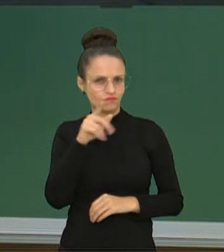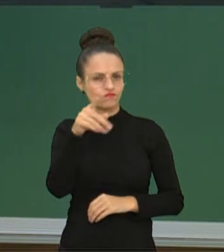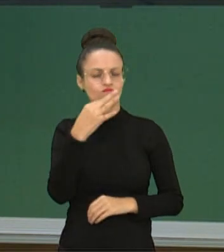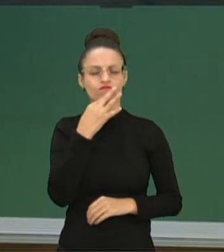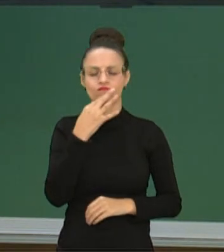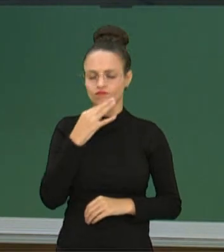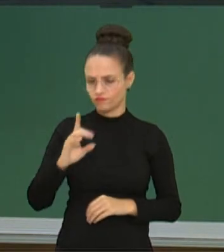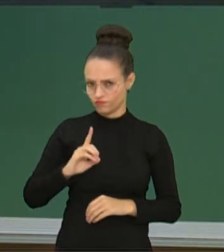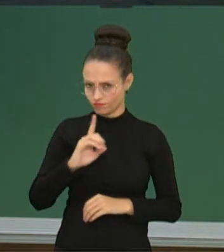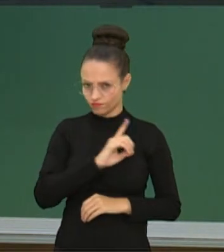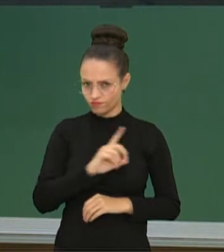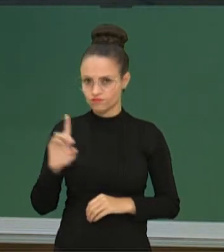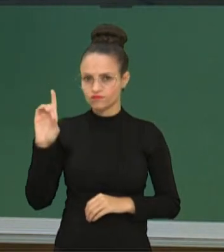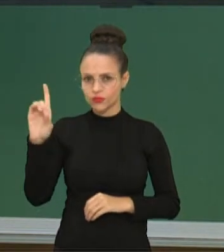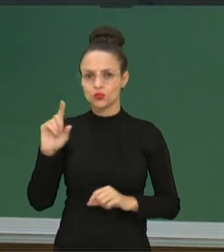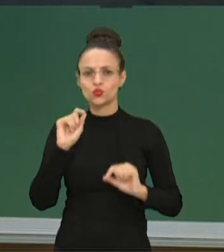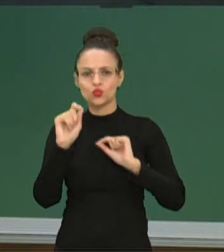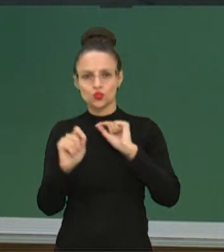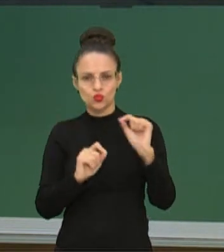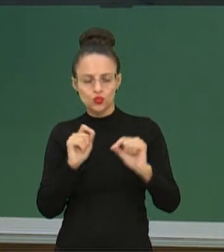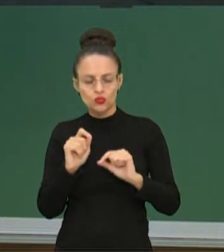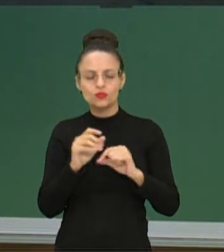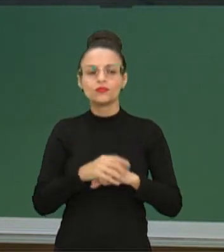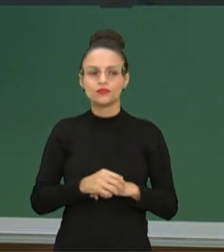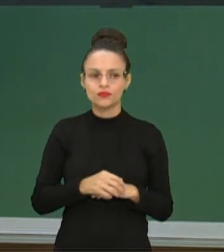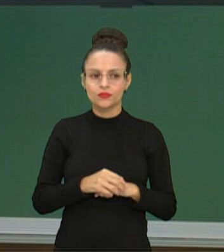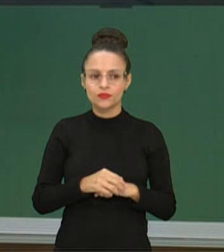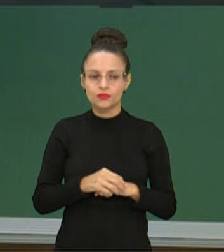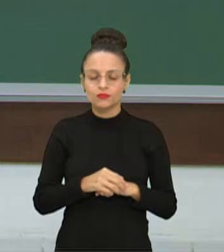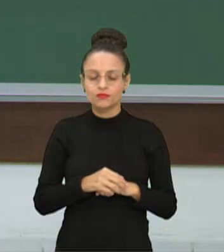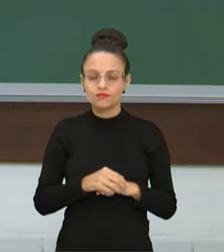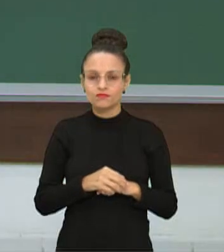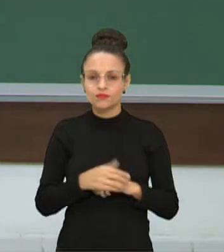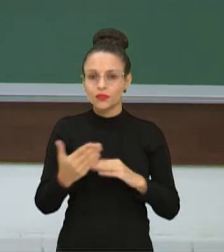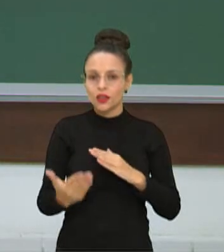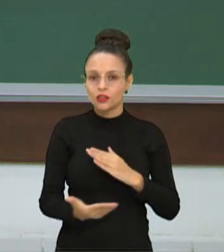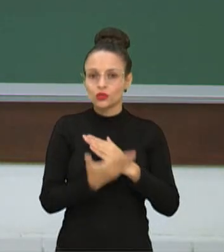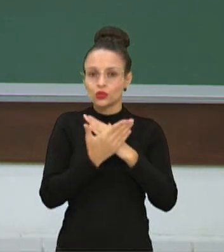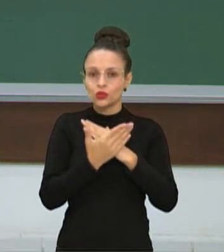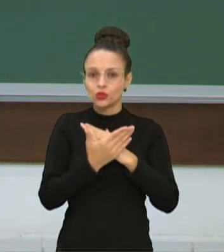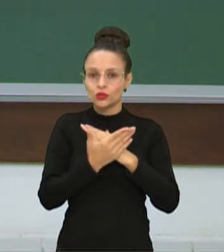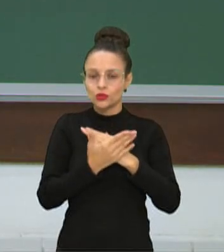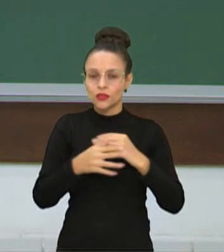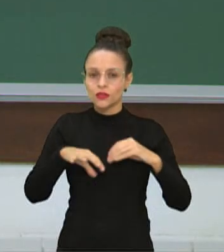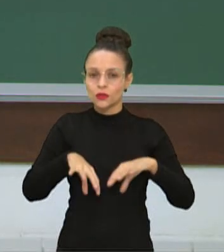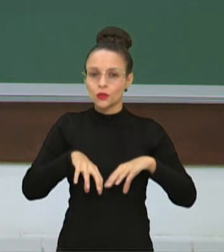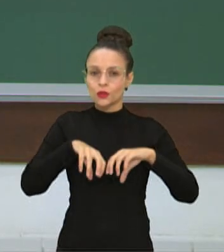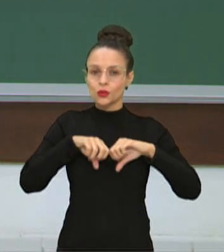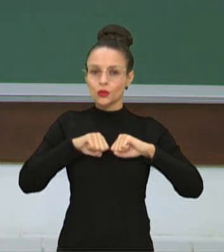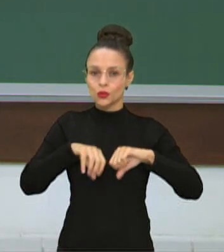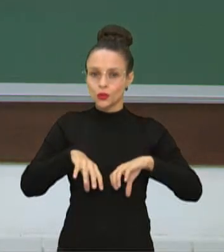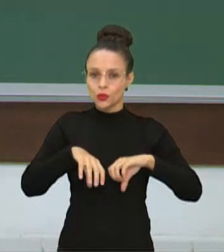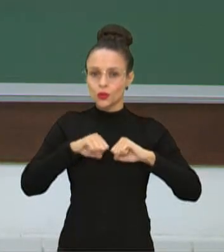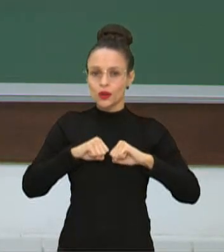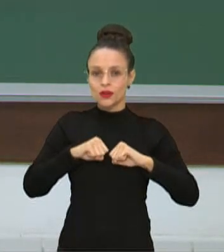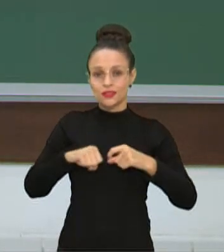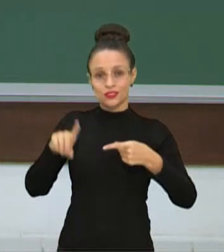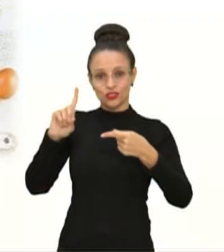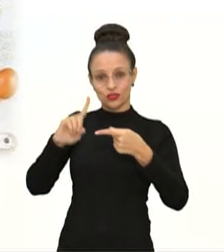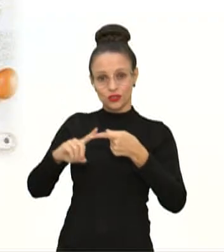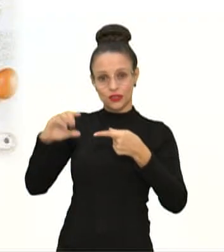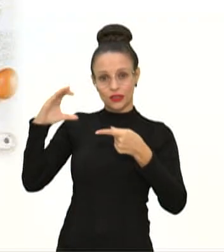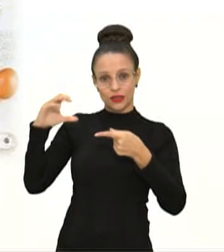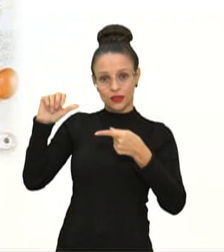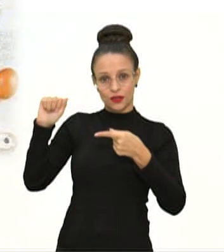nome por aí. Essa vitamina, ela favorece a absorção de cálcio e de fósforo, tá?